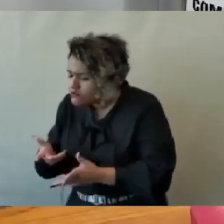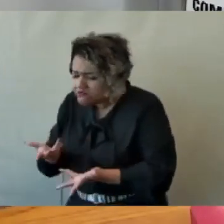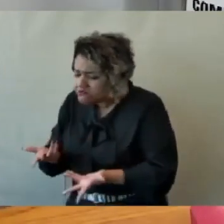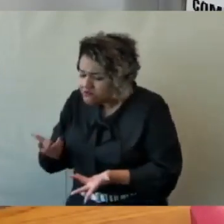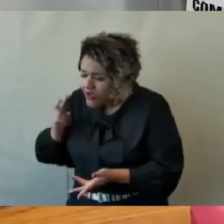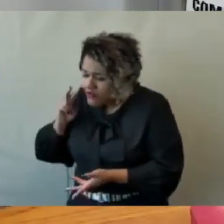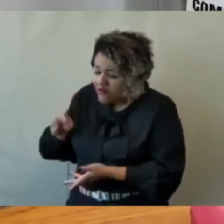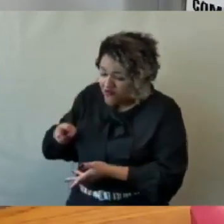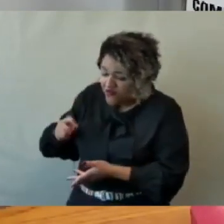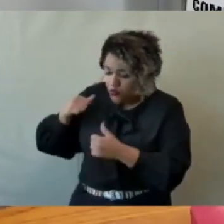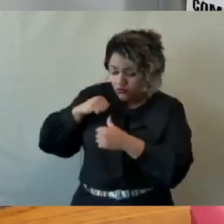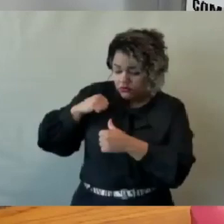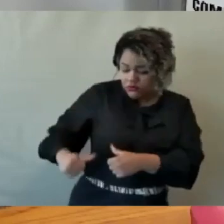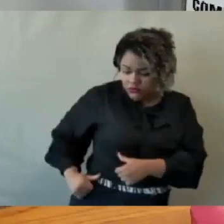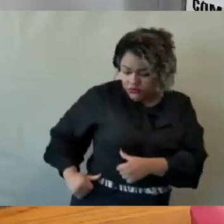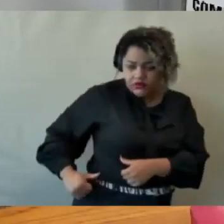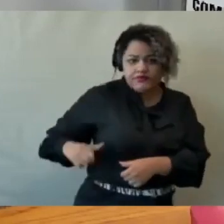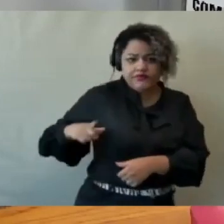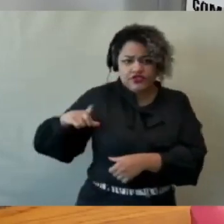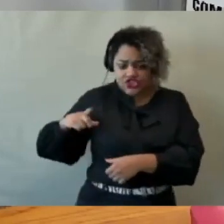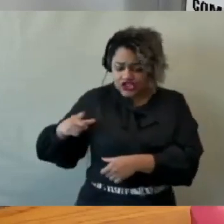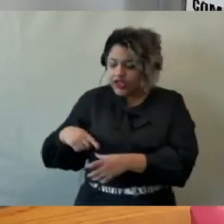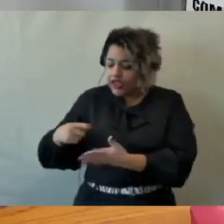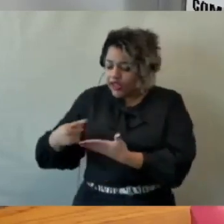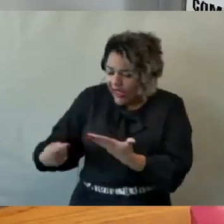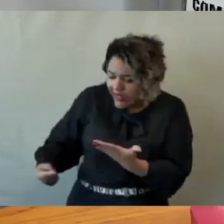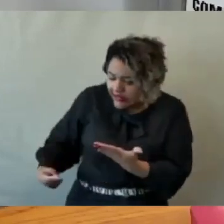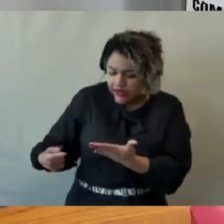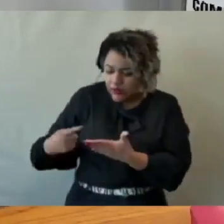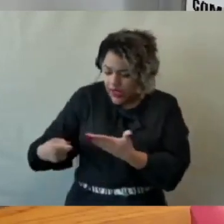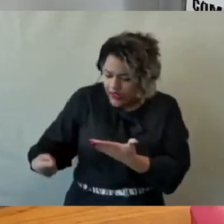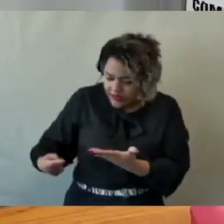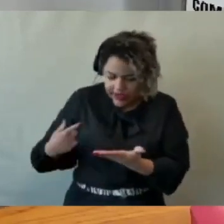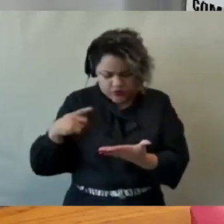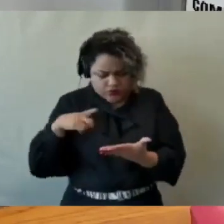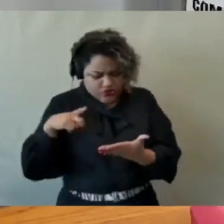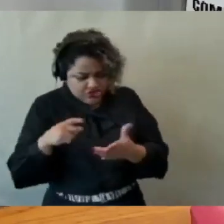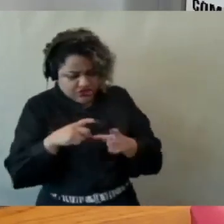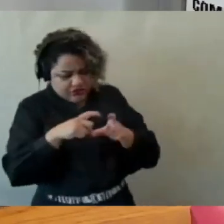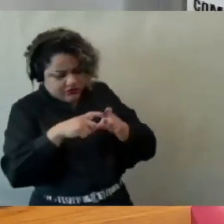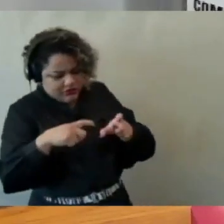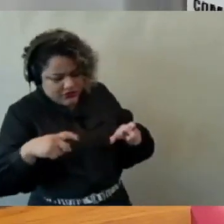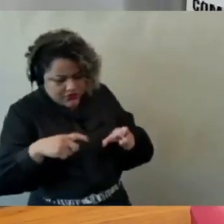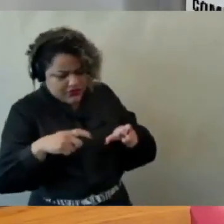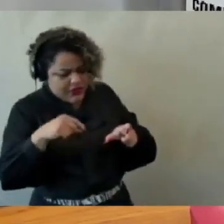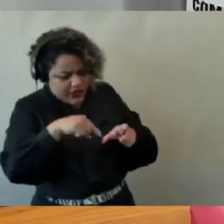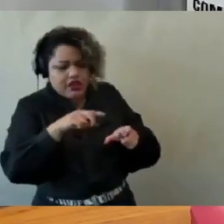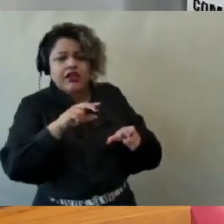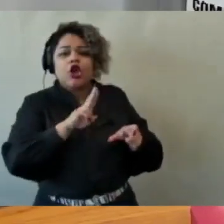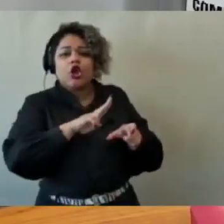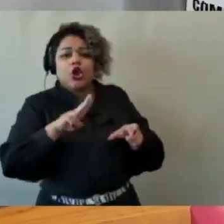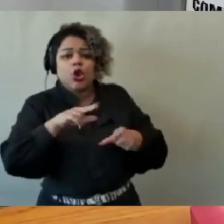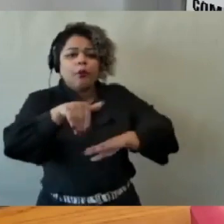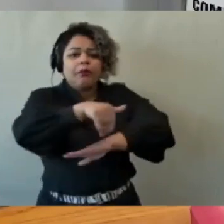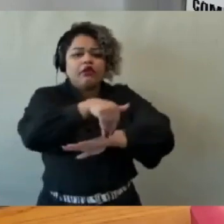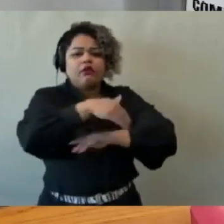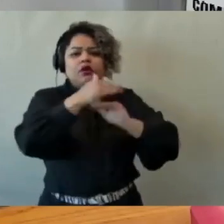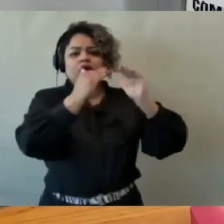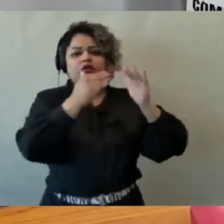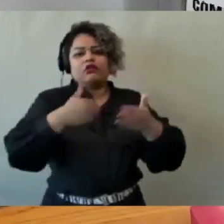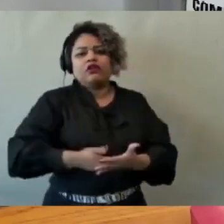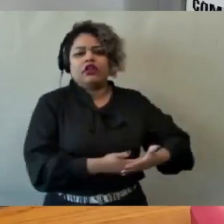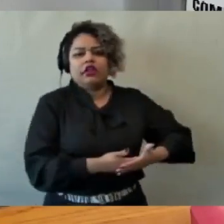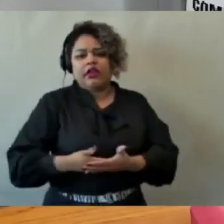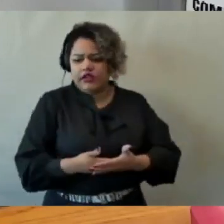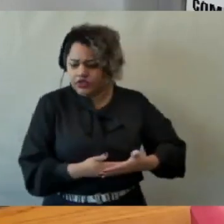dentro da bolsa dela tinha um caderno, no caderno tinha um decalque de uma creche. Ela falou, vou levar lá na creche para saber